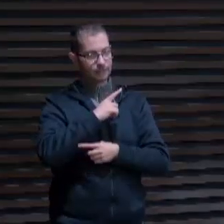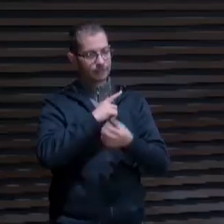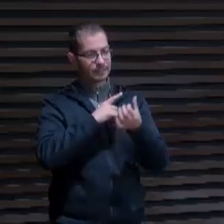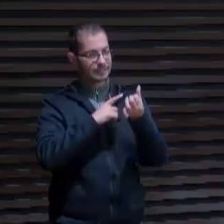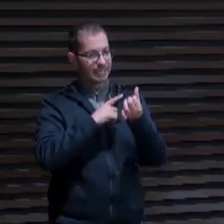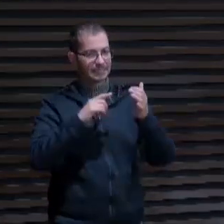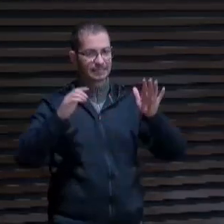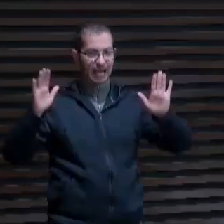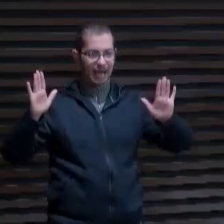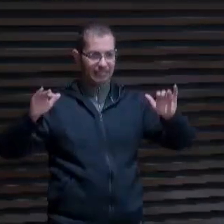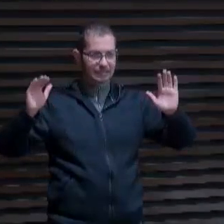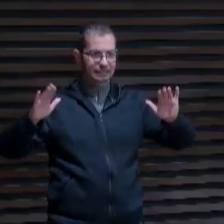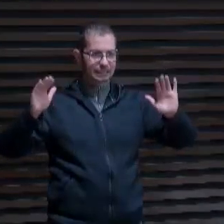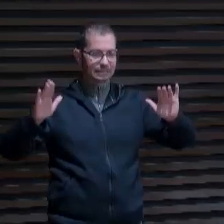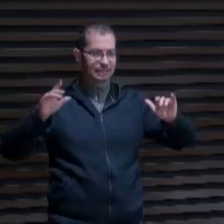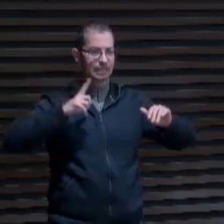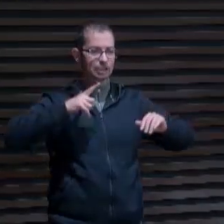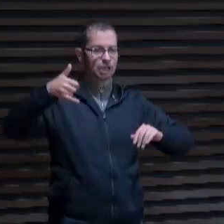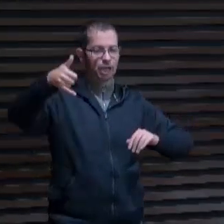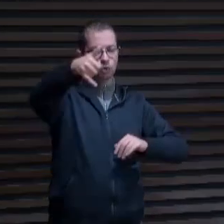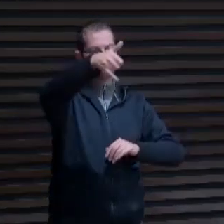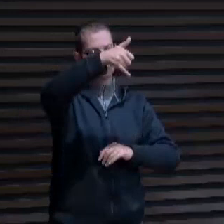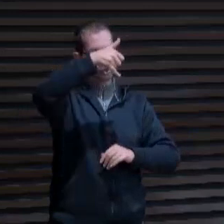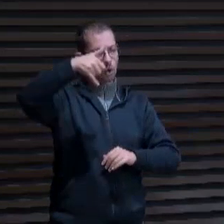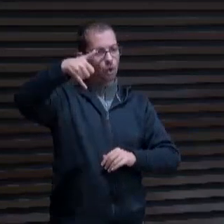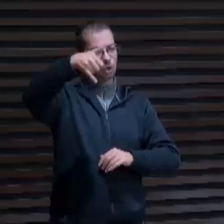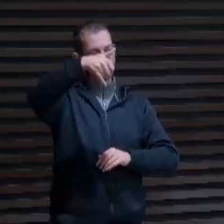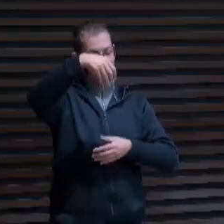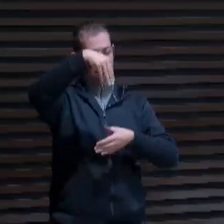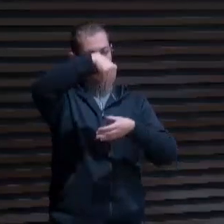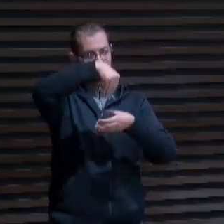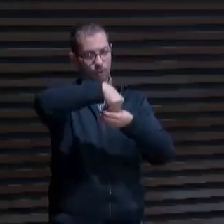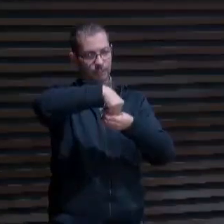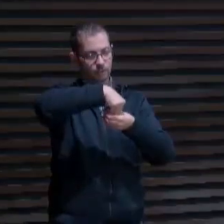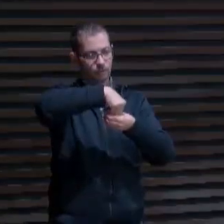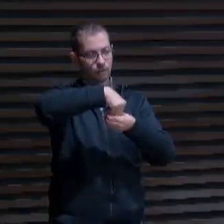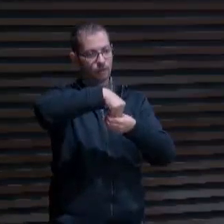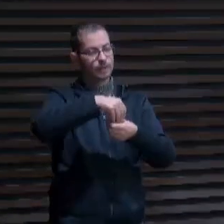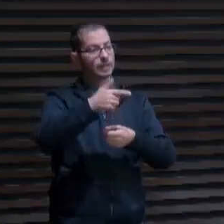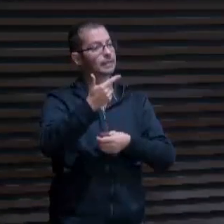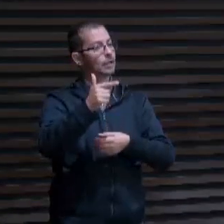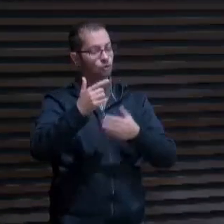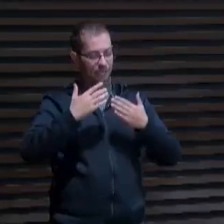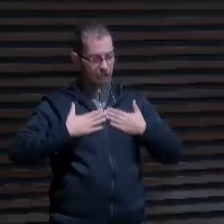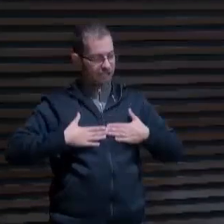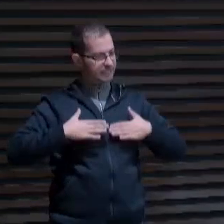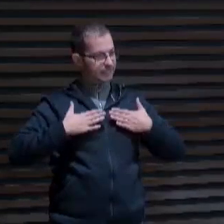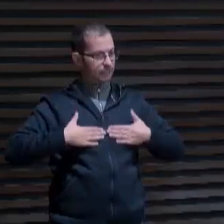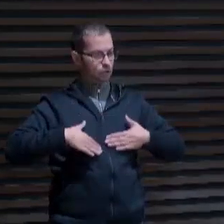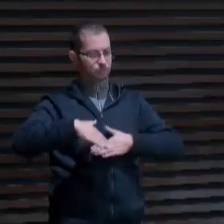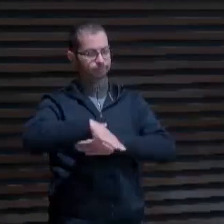asas, estão cheios de olhos, ao redor e por dentro. Não tem descanso, nem de dia, nem de